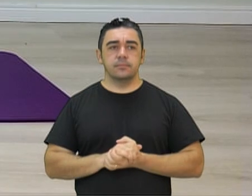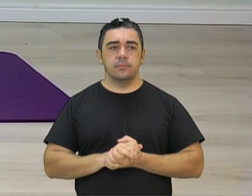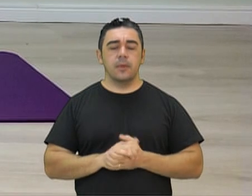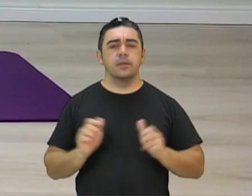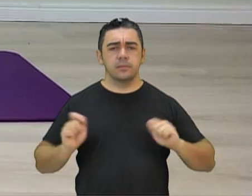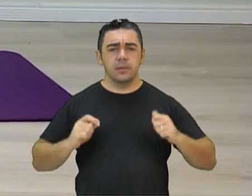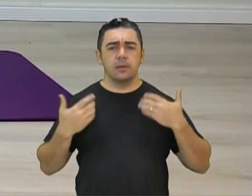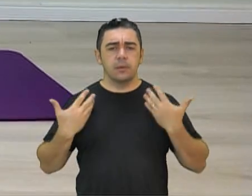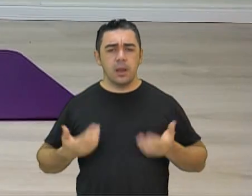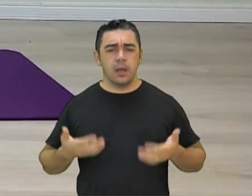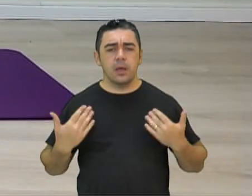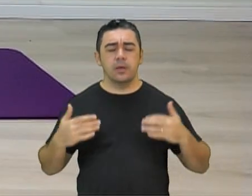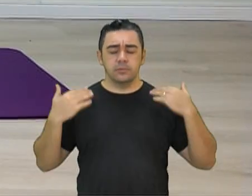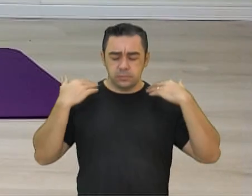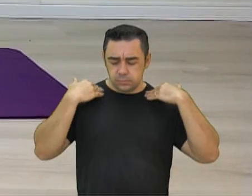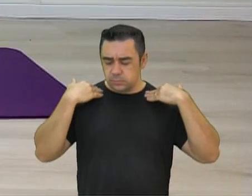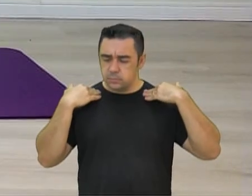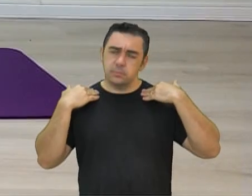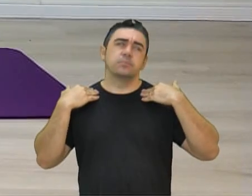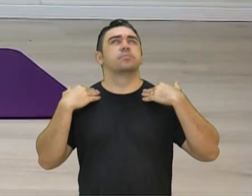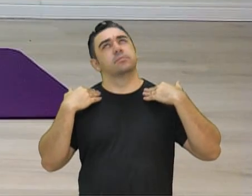pouquinho.